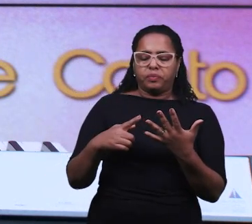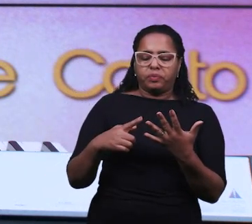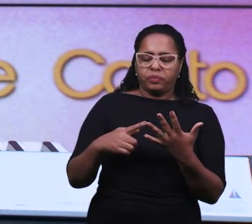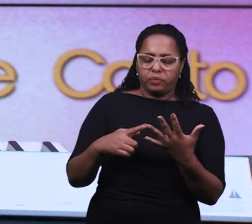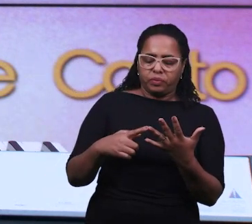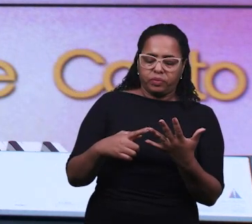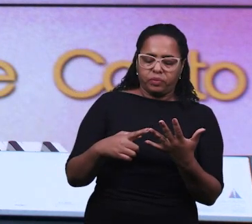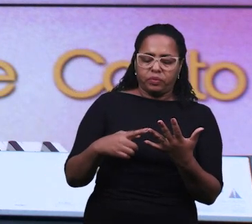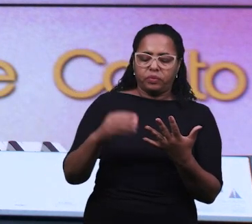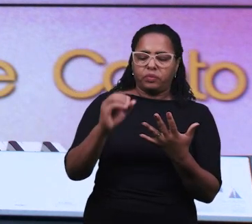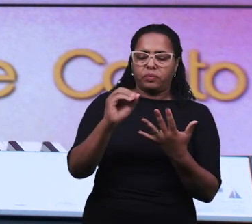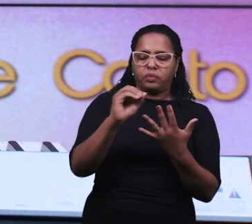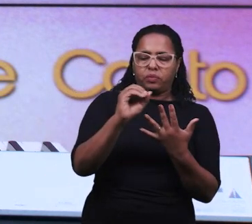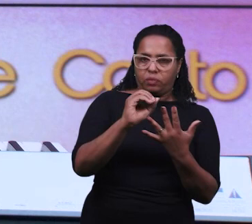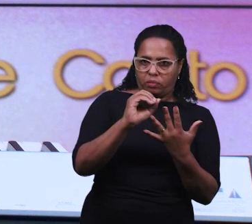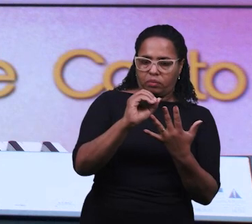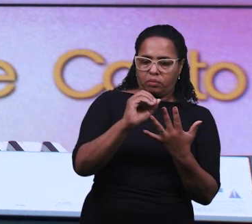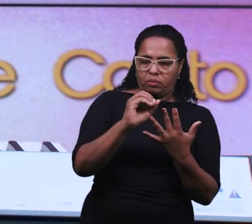O